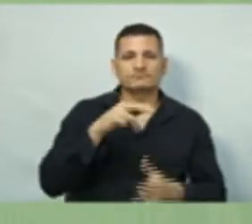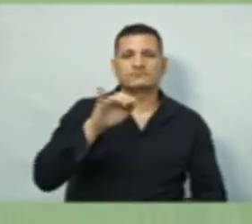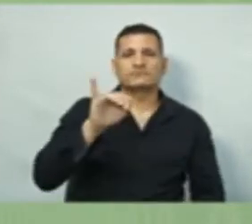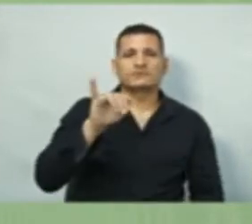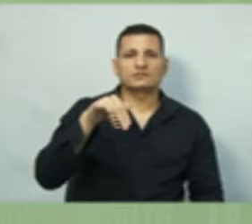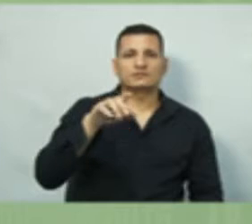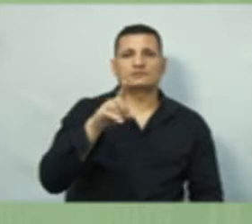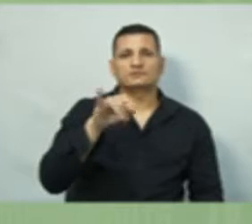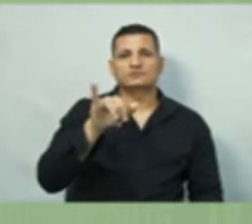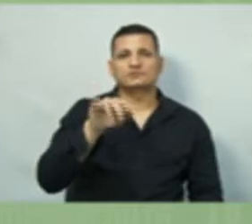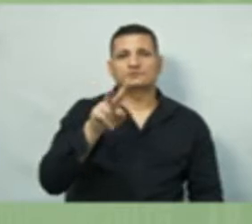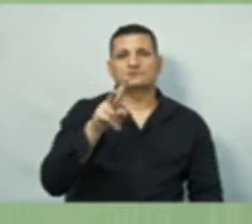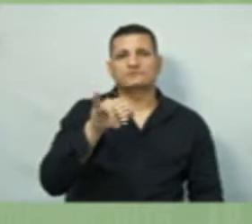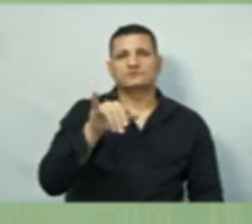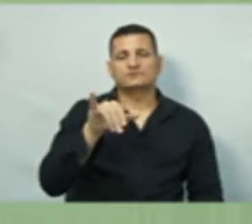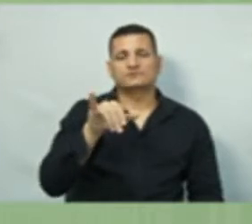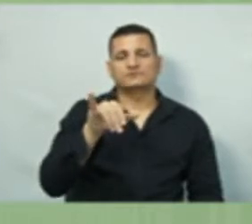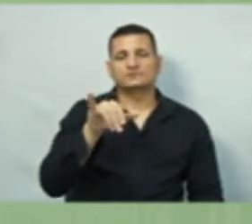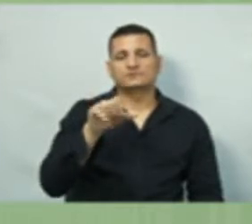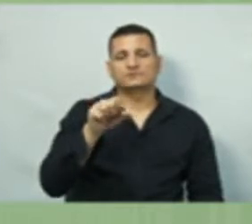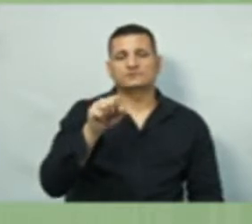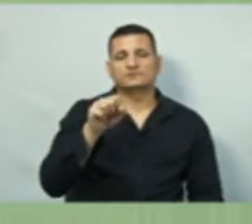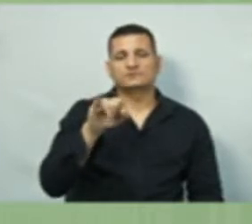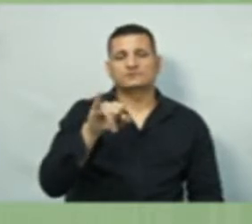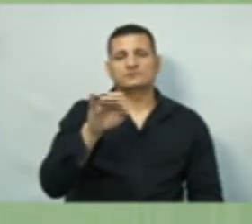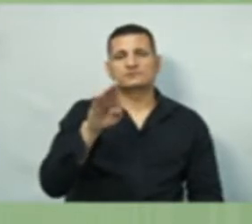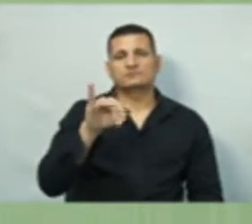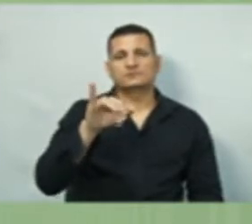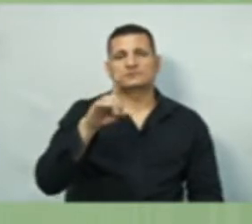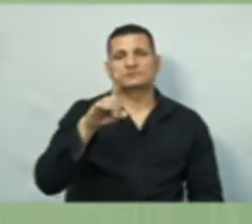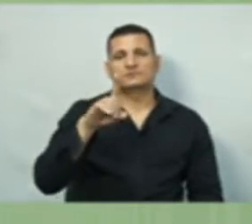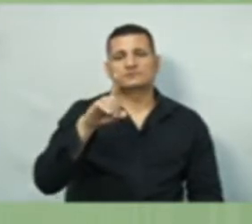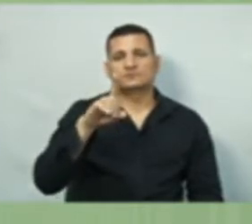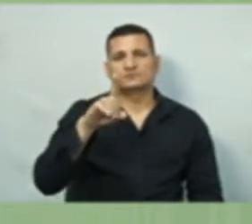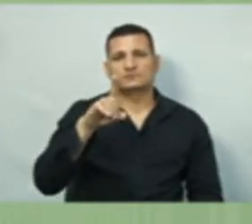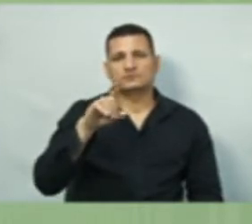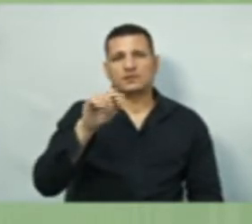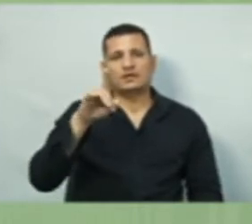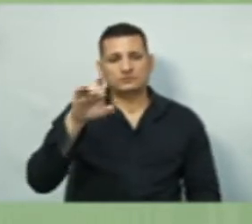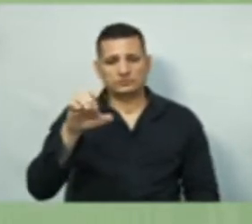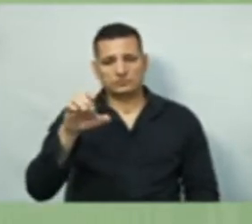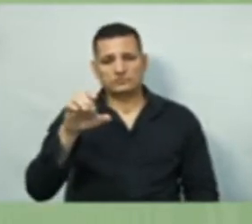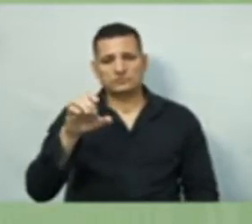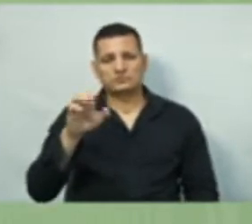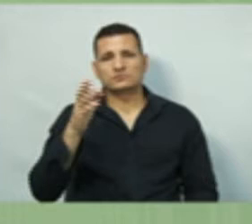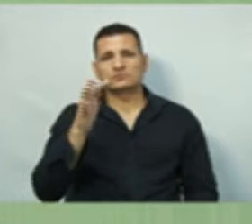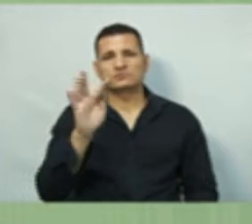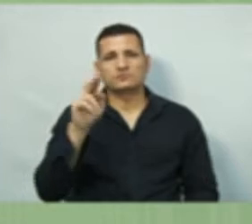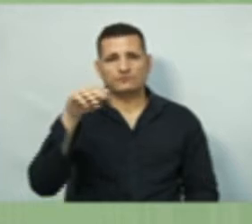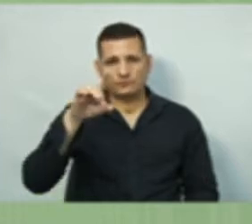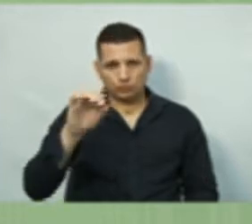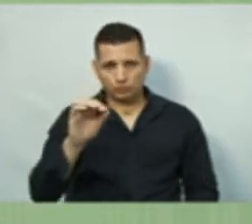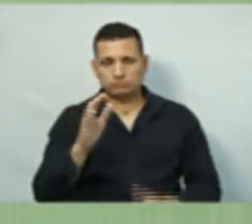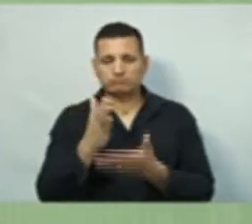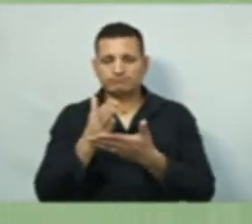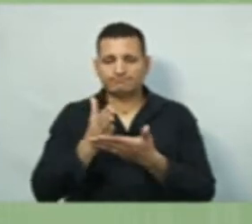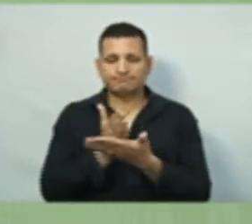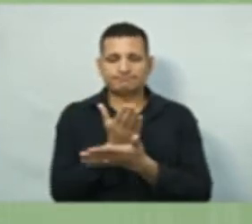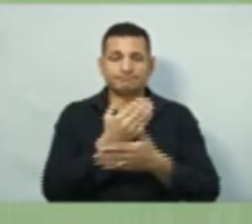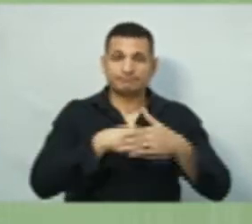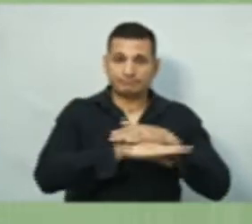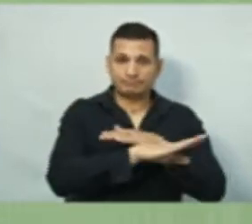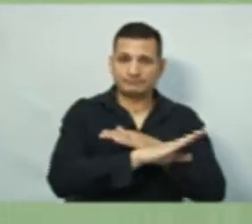fundos que eu falei para vocês que não são divisíveis, que não vão para divisão no final do